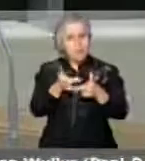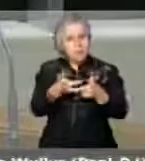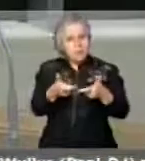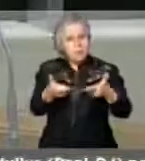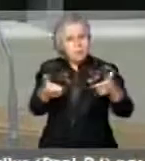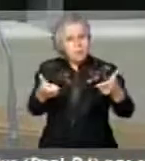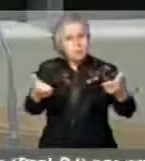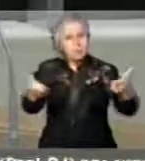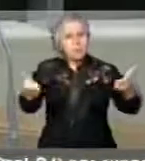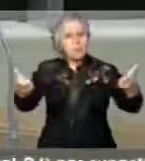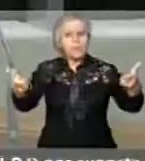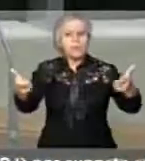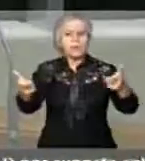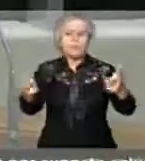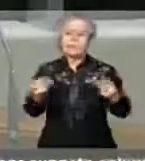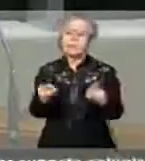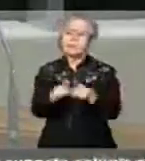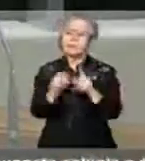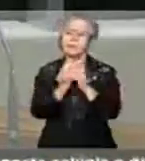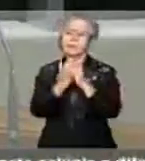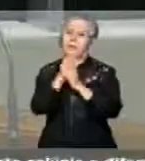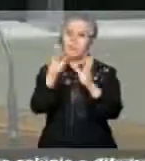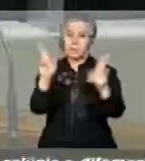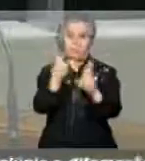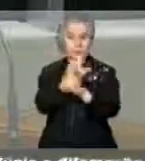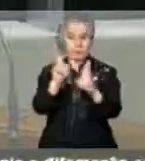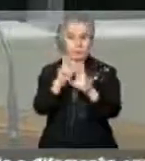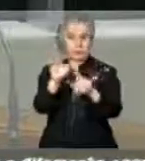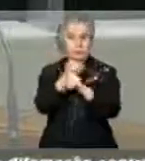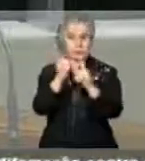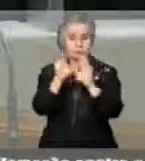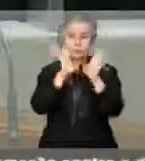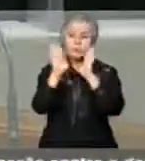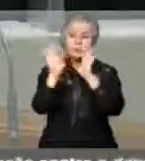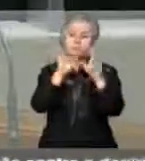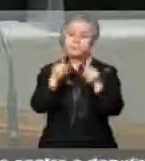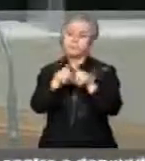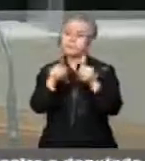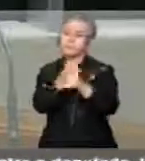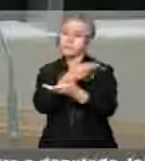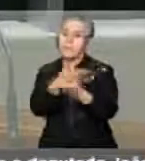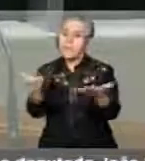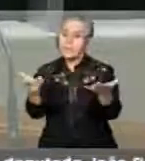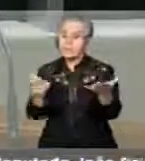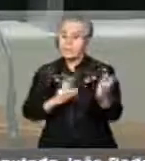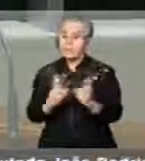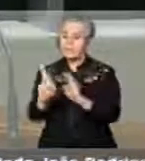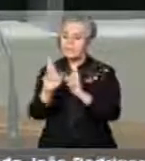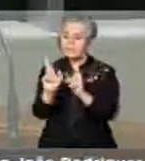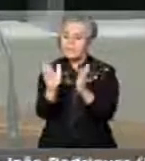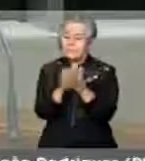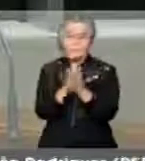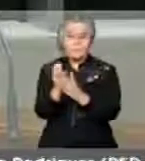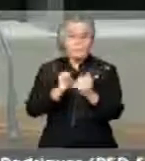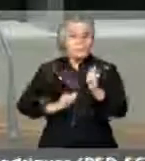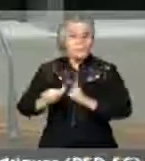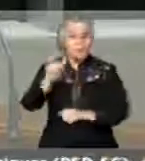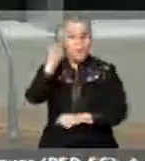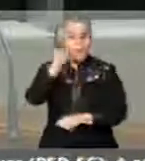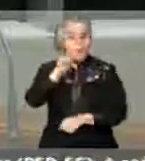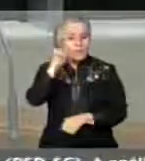pela eclosão de redes sociais, trazem à baila as expectativas da mulher, assim como o